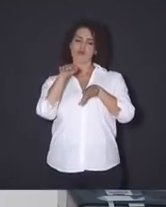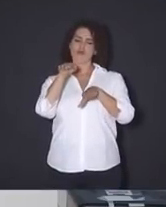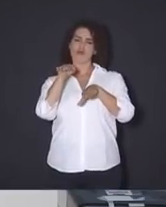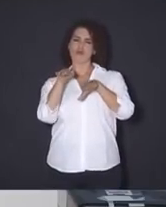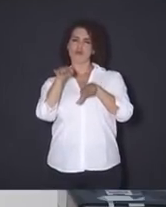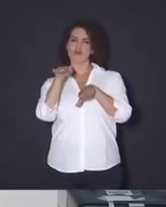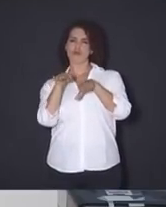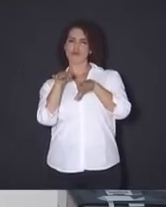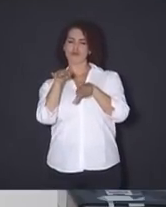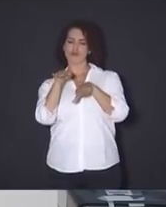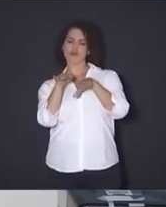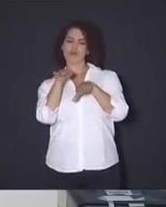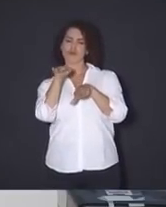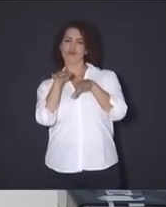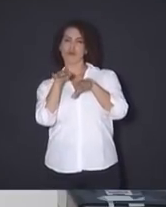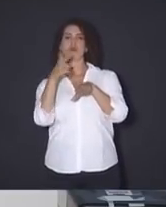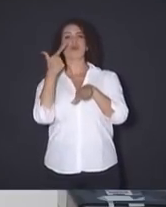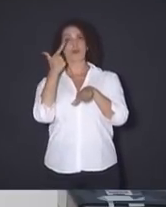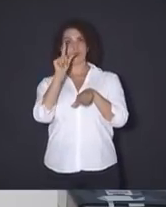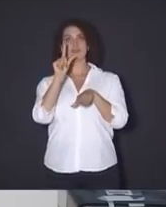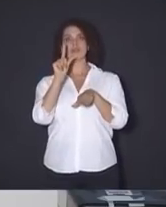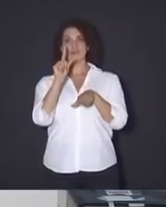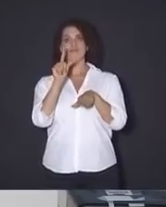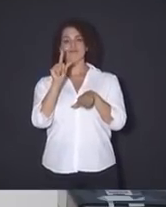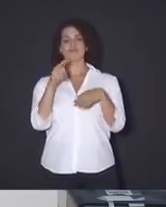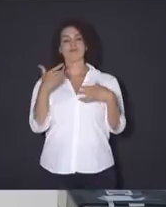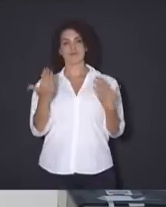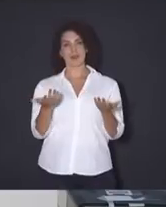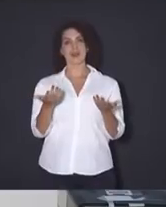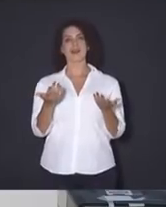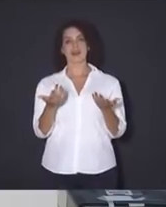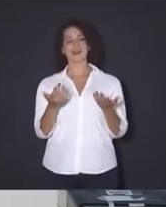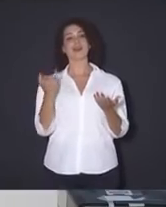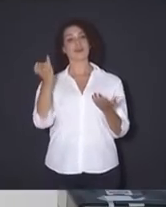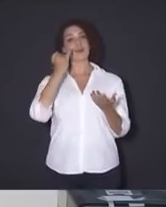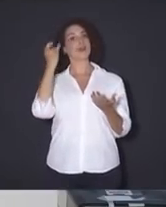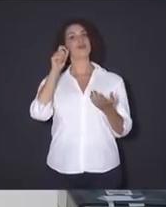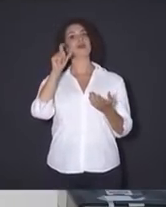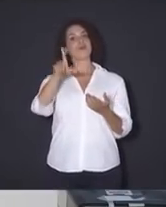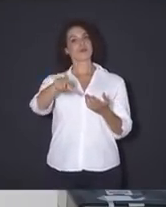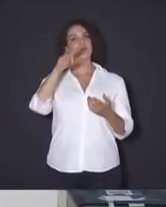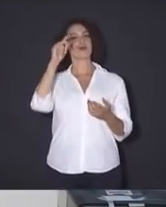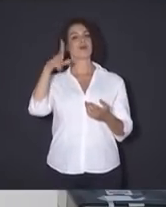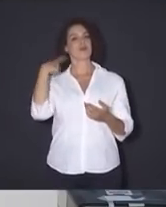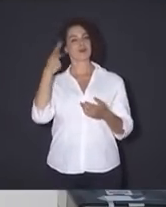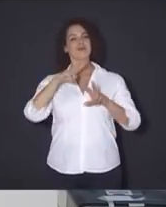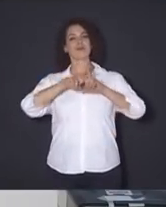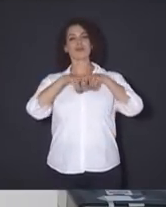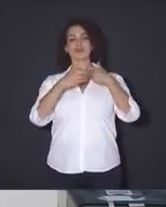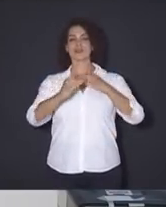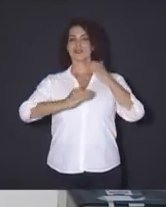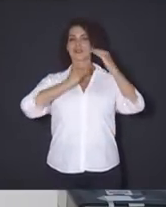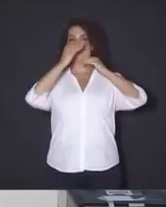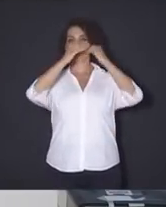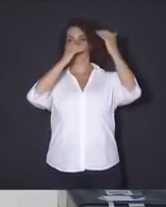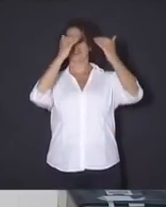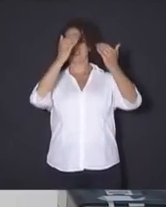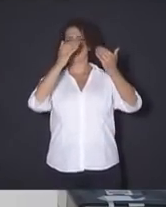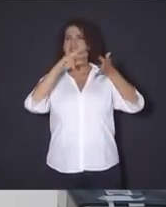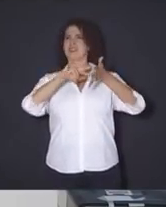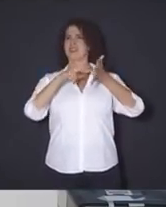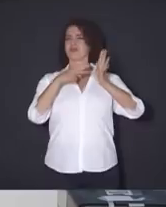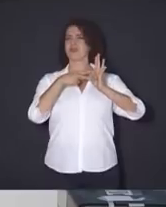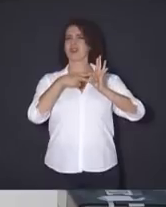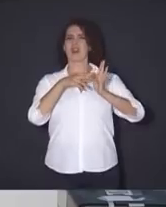algo nunca antes imaginado mas foi importante fazer uma escolha política por isso que o desenvolvimento não é somente não é uma